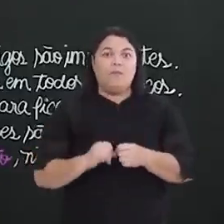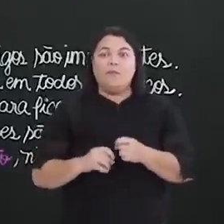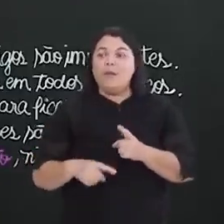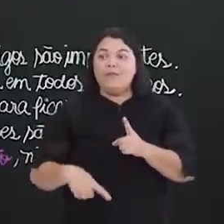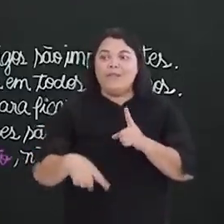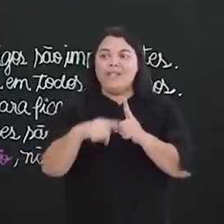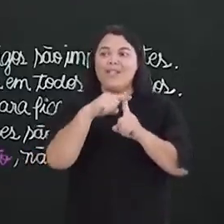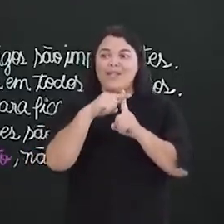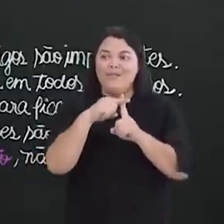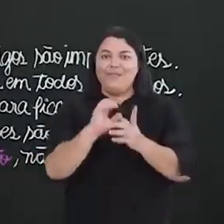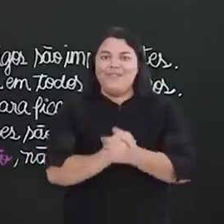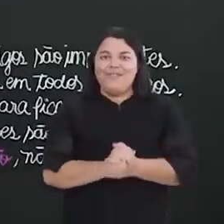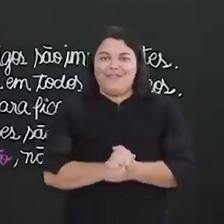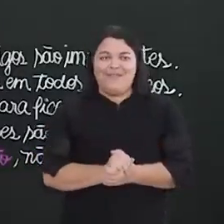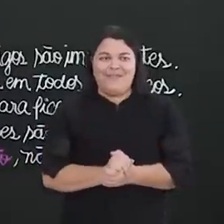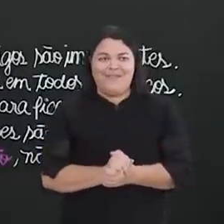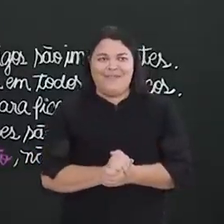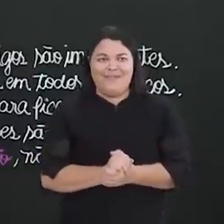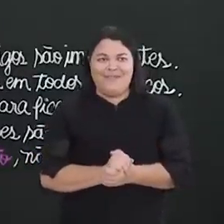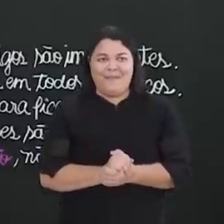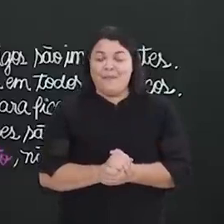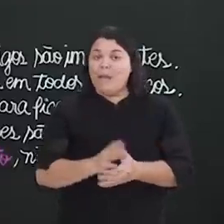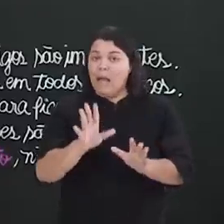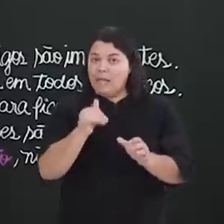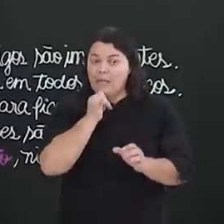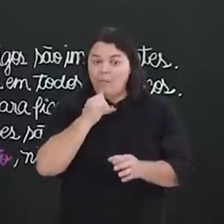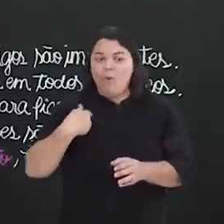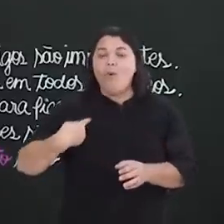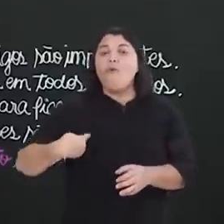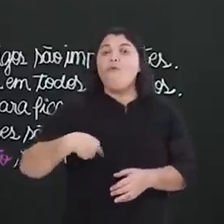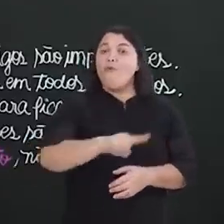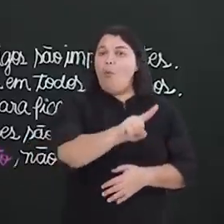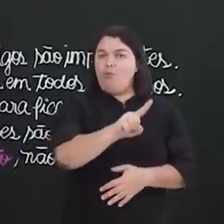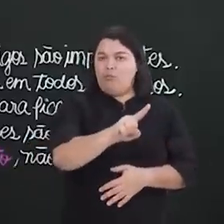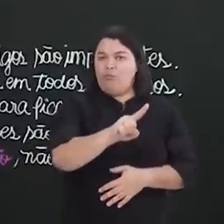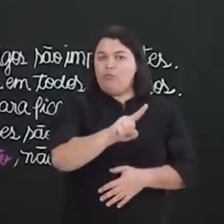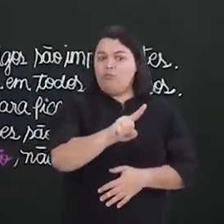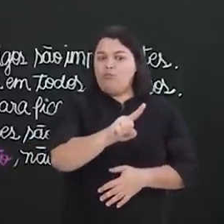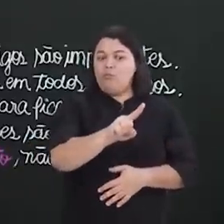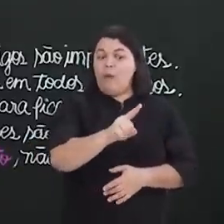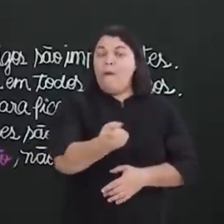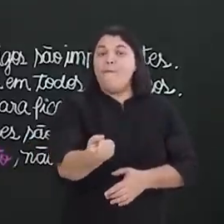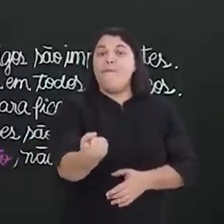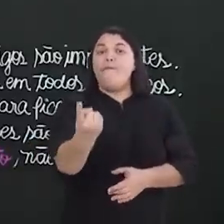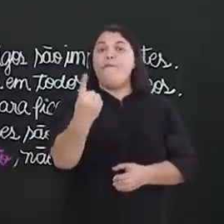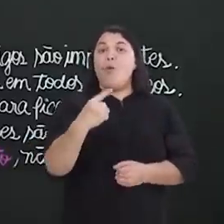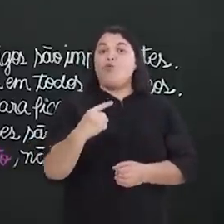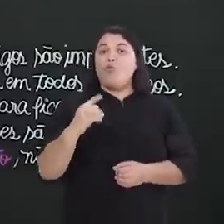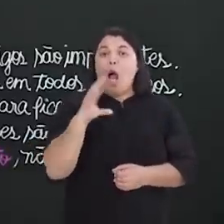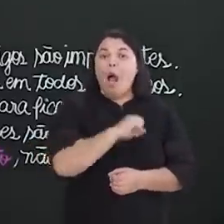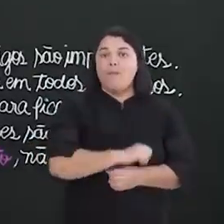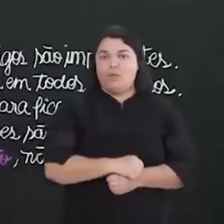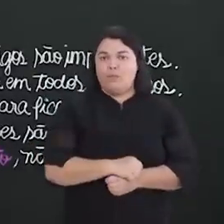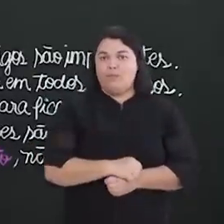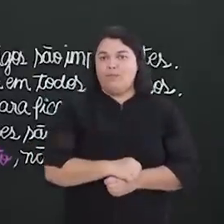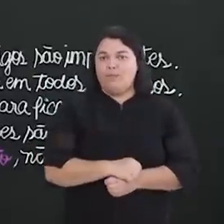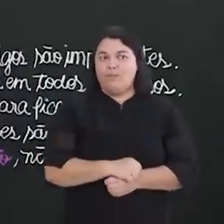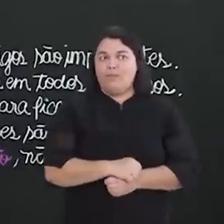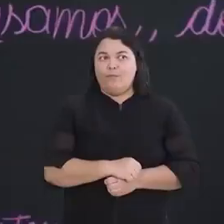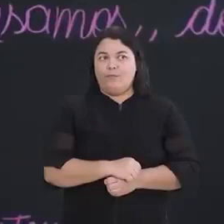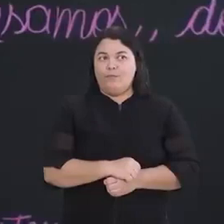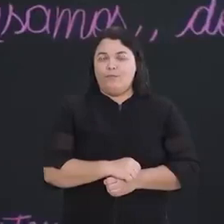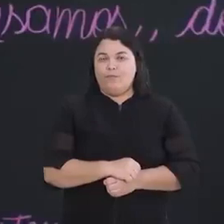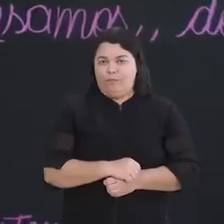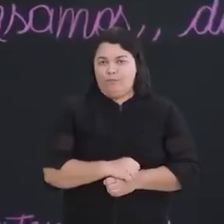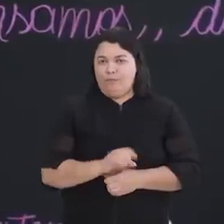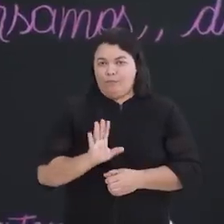e. Nesse exemplo, vou e volto já. É um exemplo de conjunção de valor